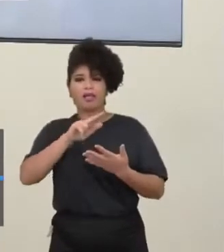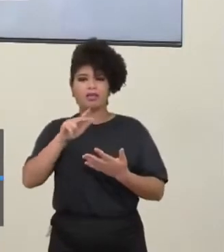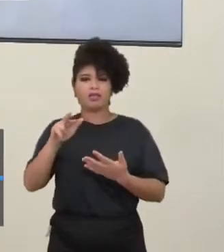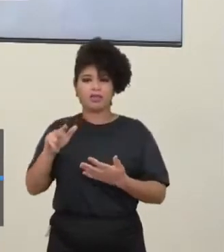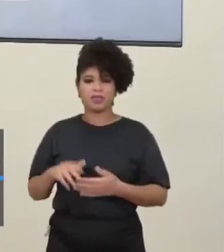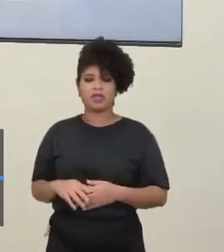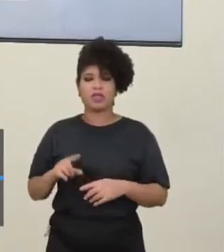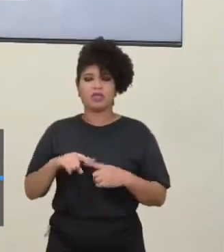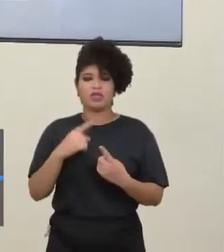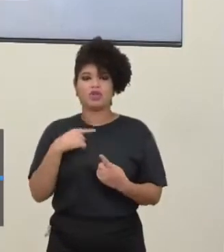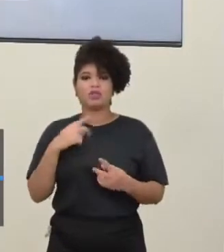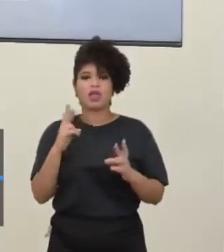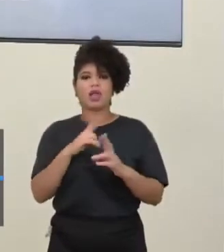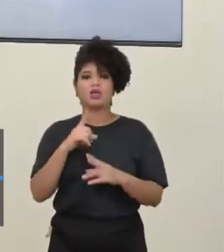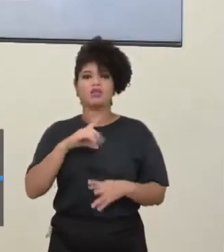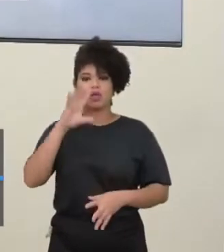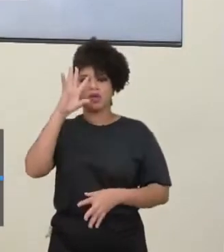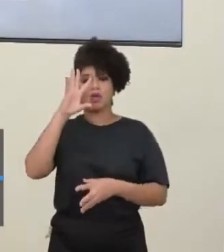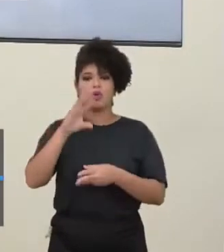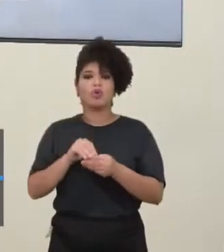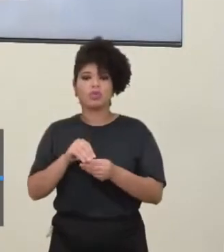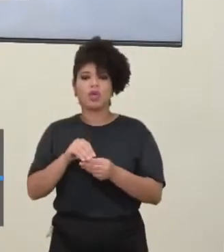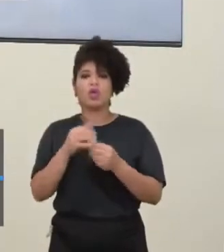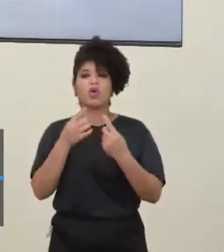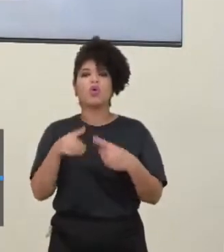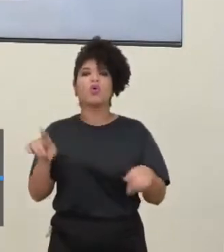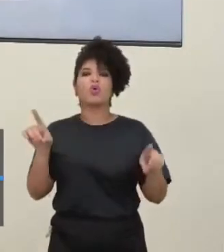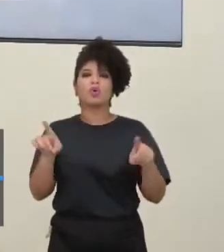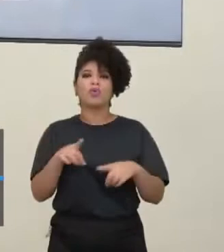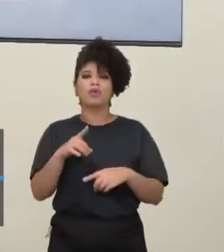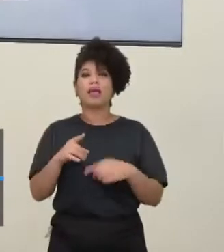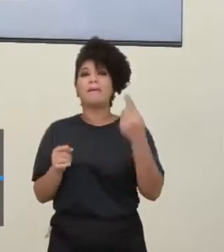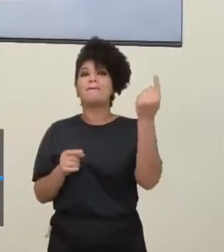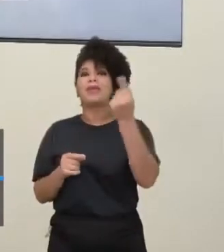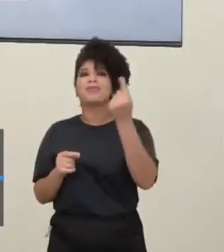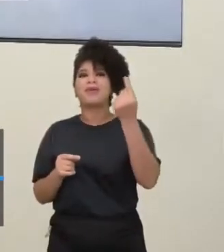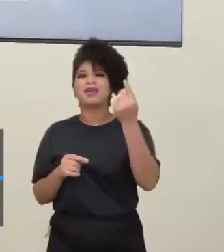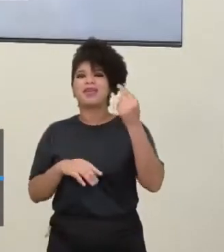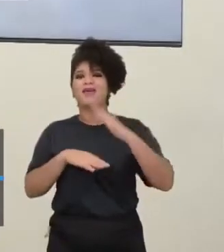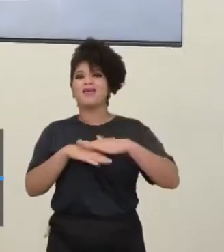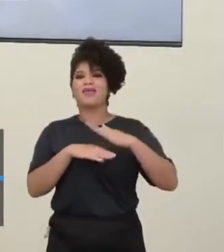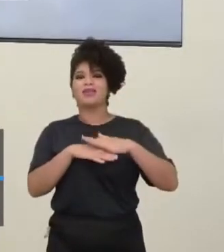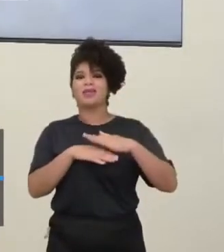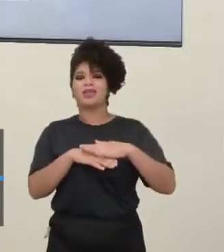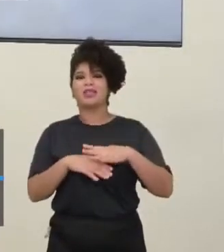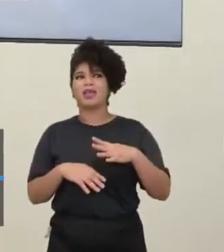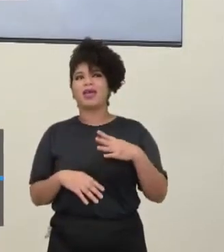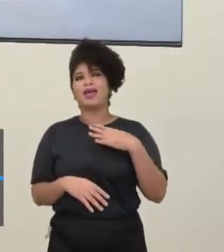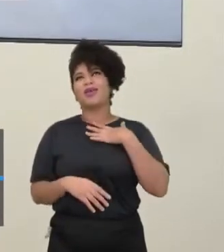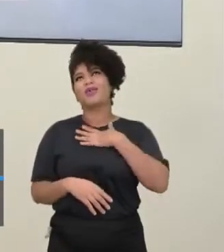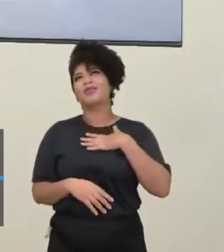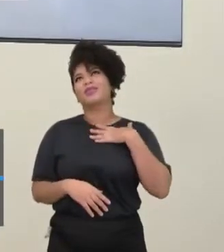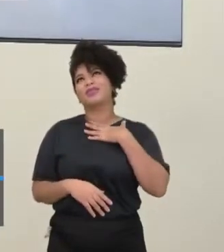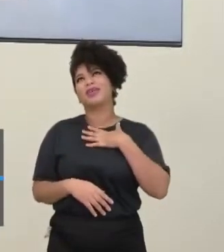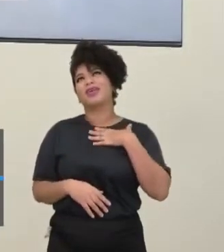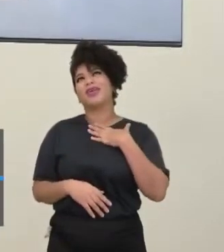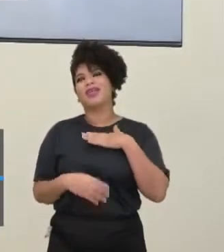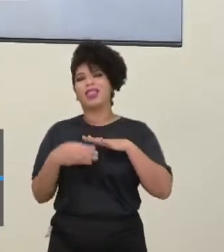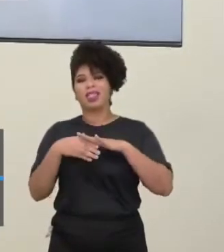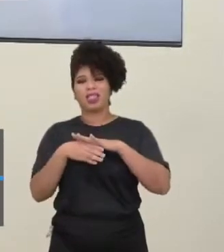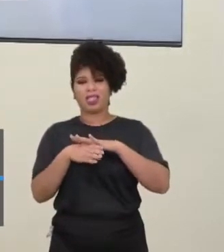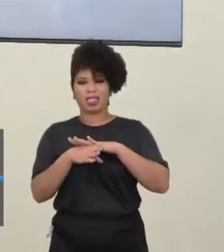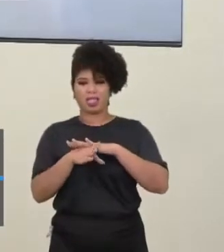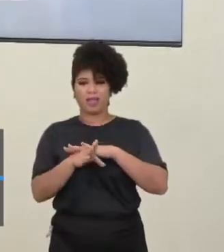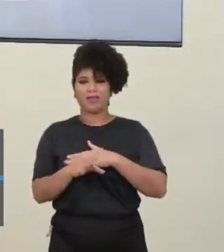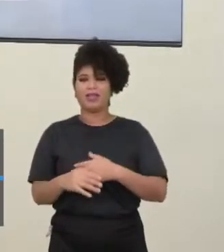Sempre a gente vai associar aquela música àquela pessoa que fez aquela gravação que mais agradou aos nossos ouvidos.